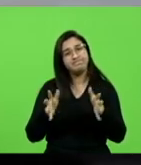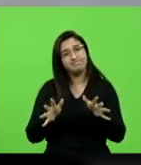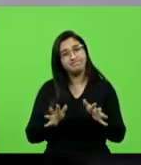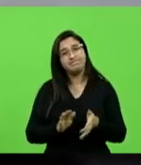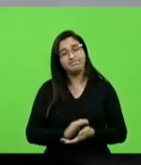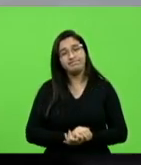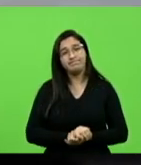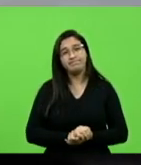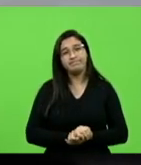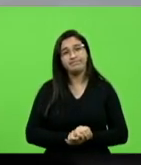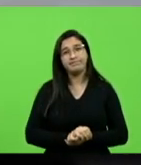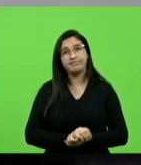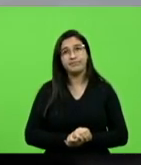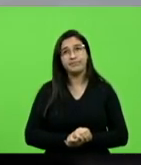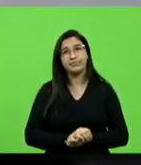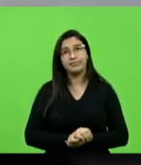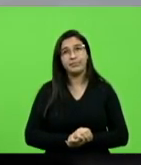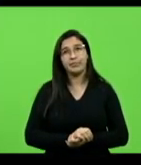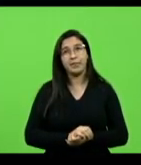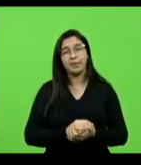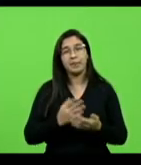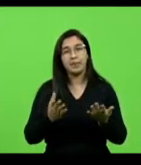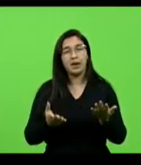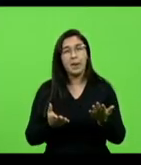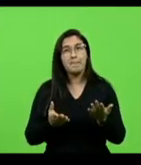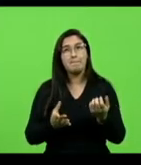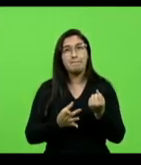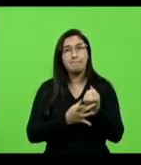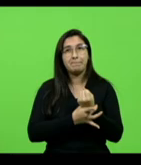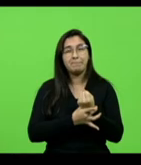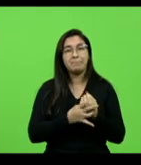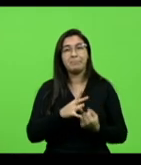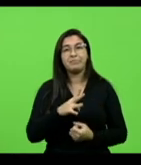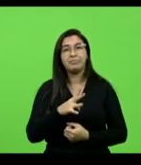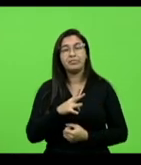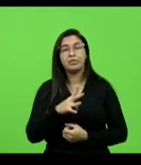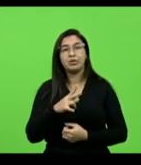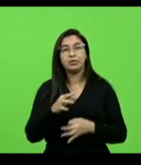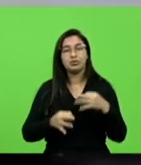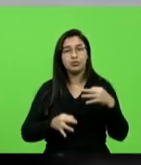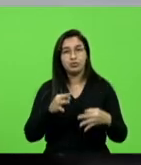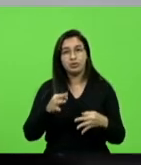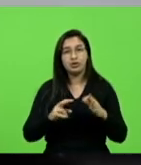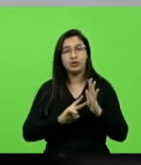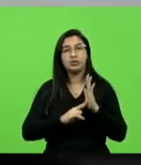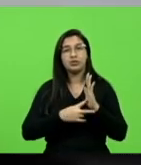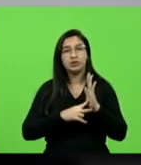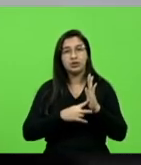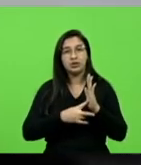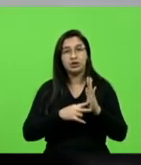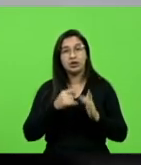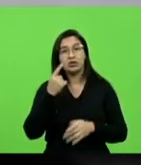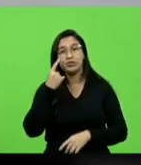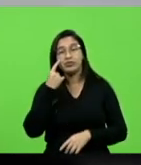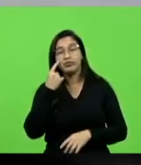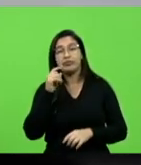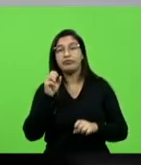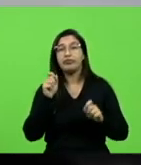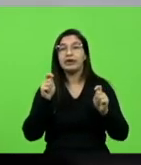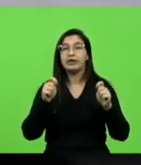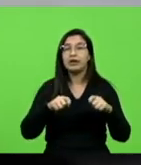E a bem da segurança jurídica, ao se indicar a possibilidade de estabelecer o marco legal para